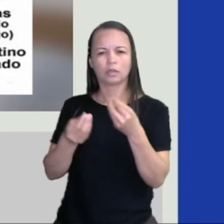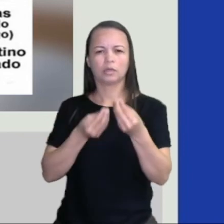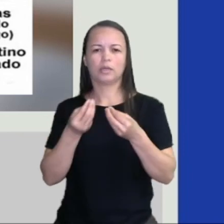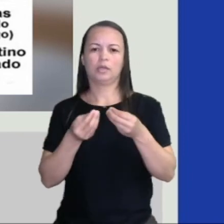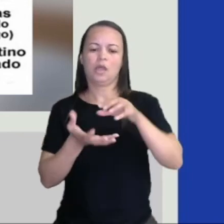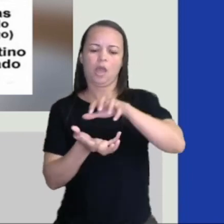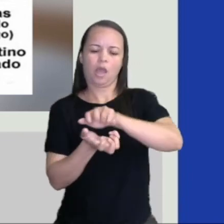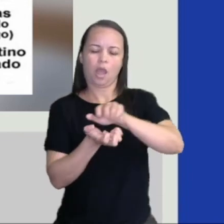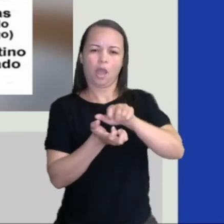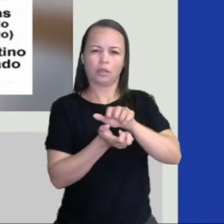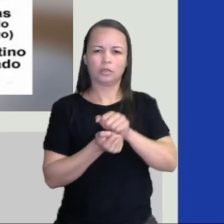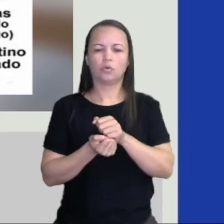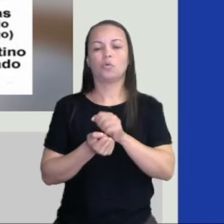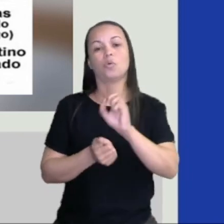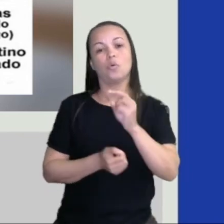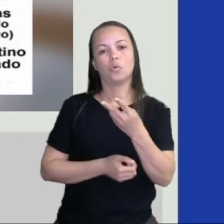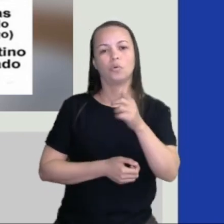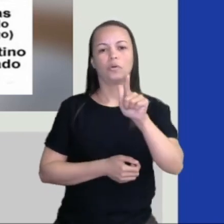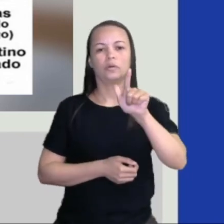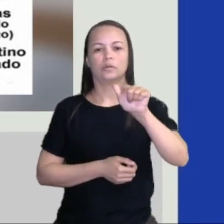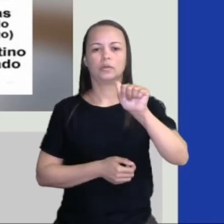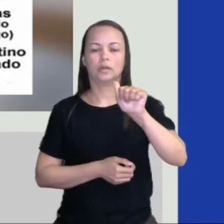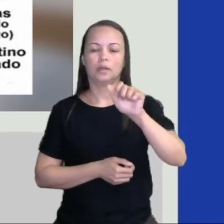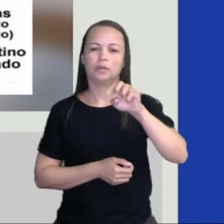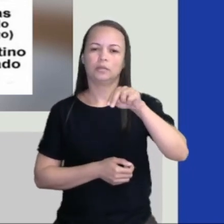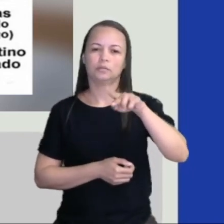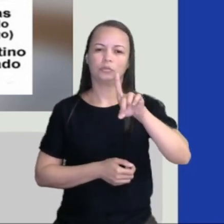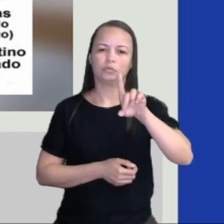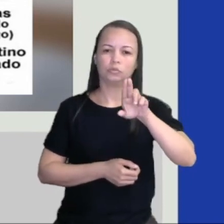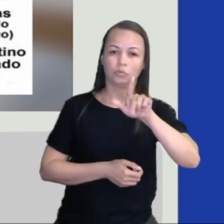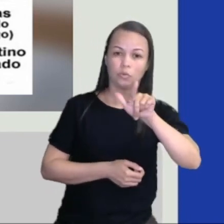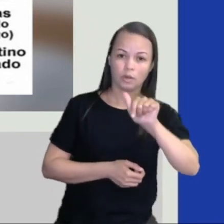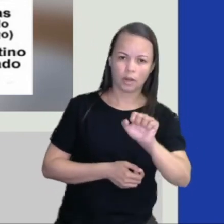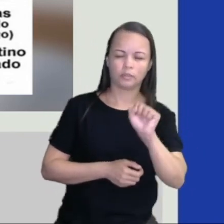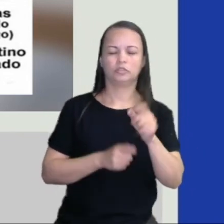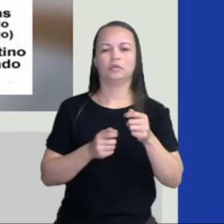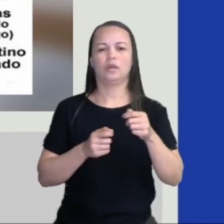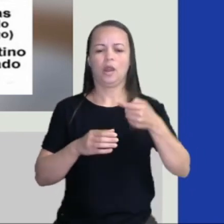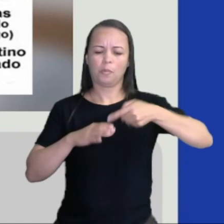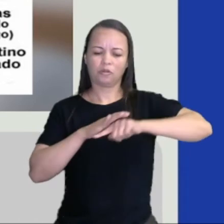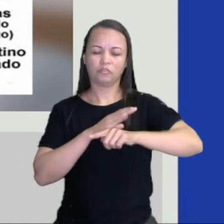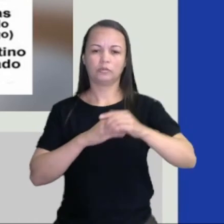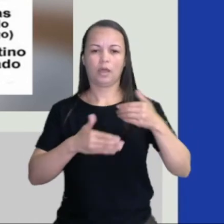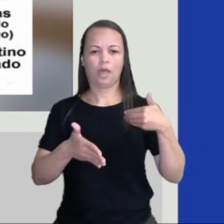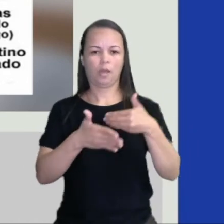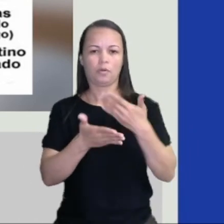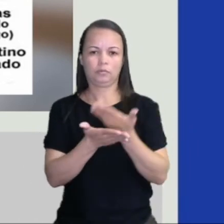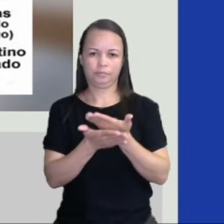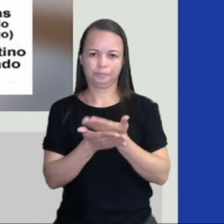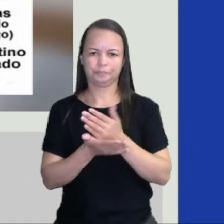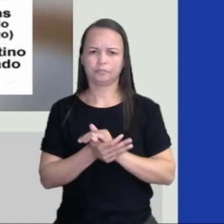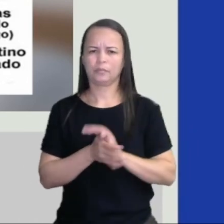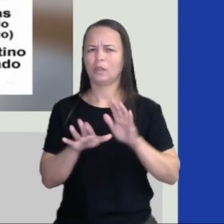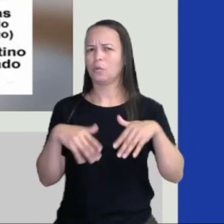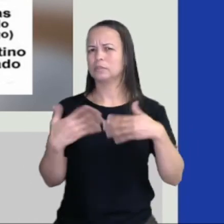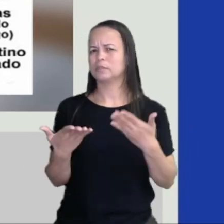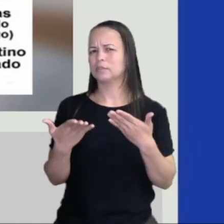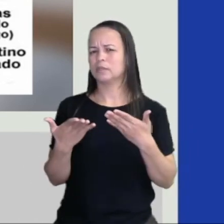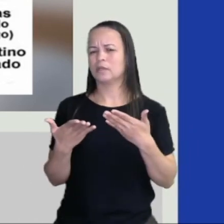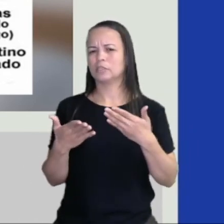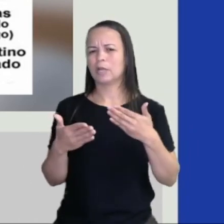gastrointestinal ou as glândulas chamadas de anexas, a gente vai aprofundar na próxima aula. E qual seria as principais